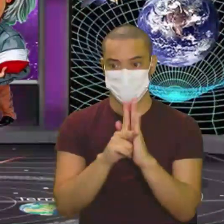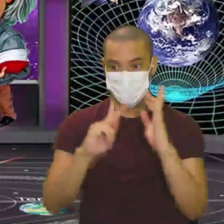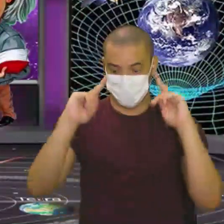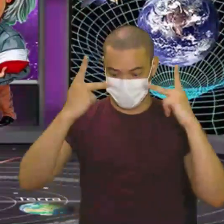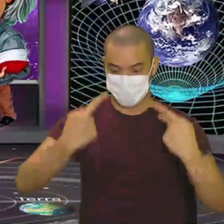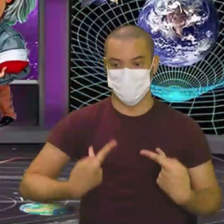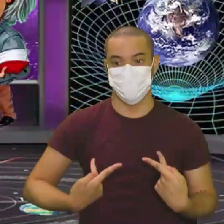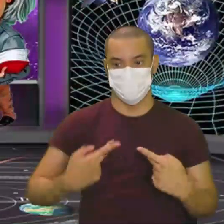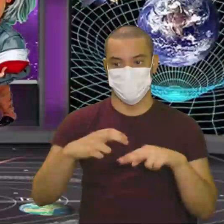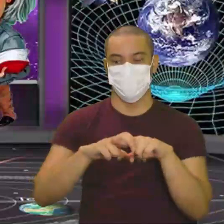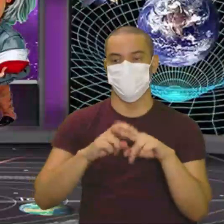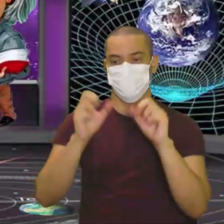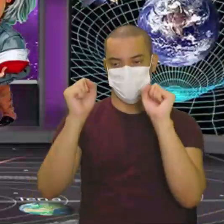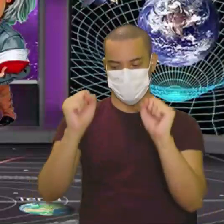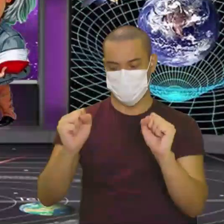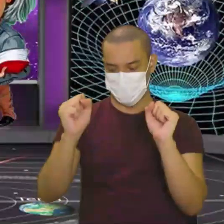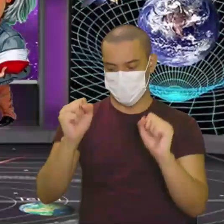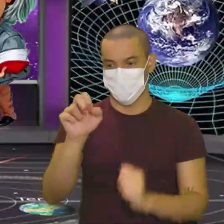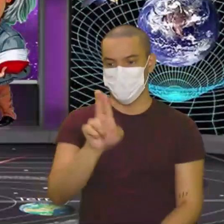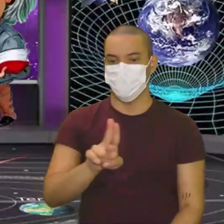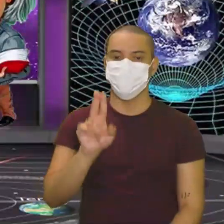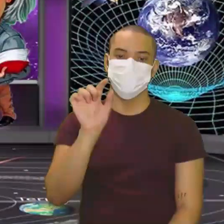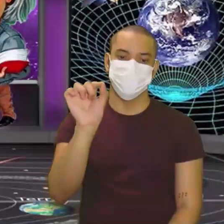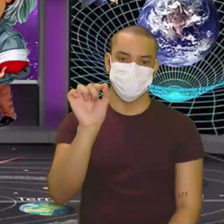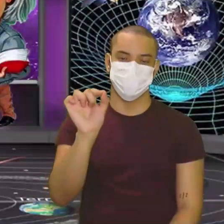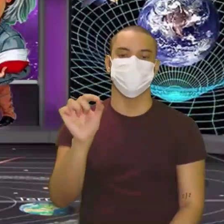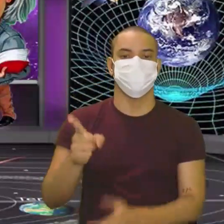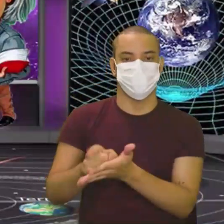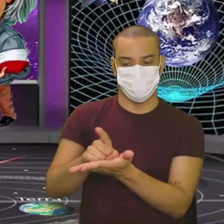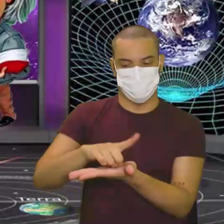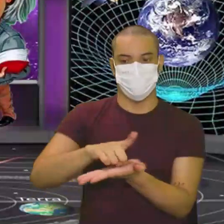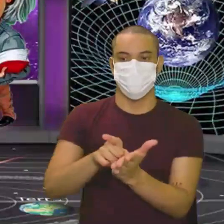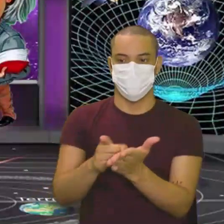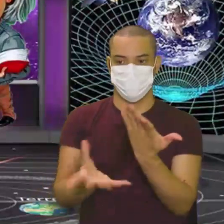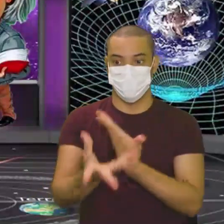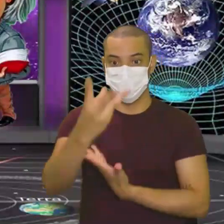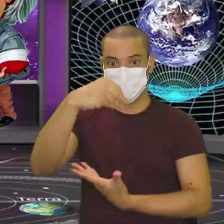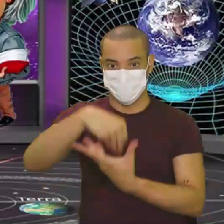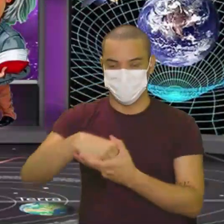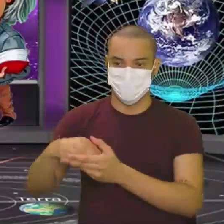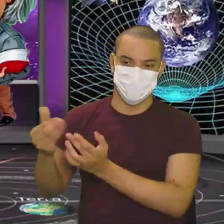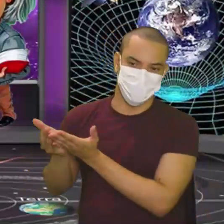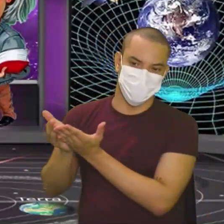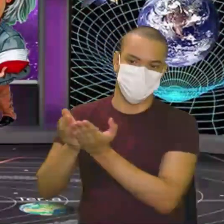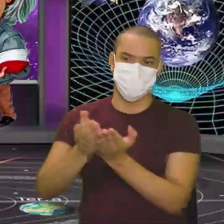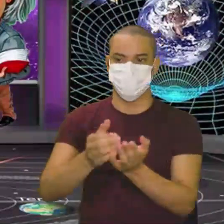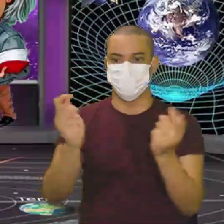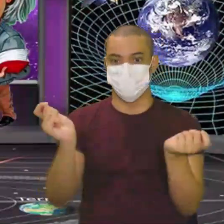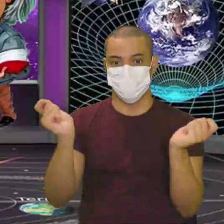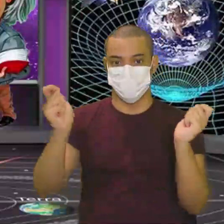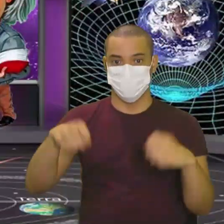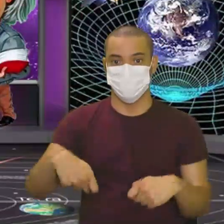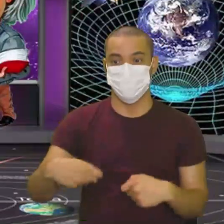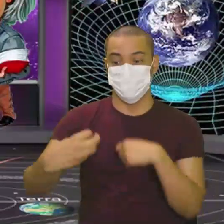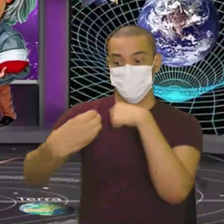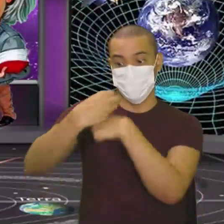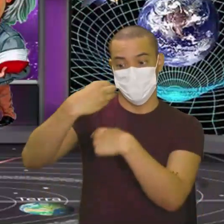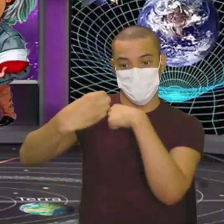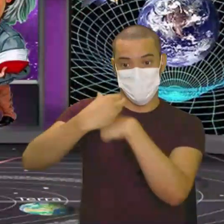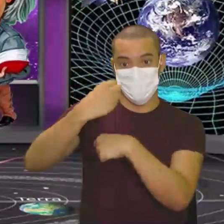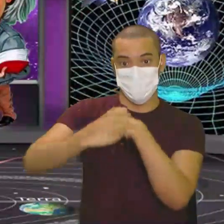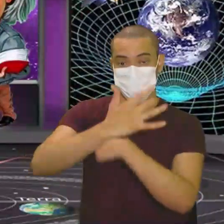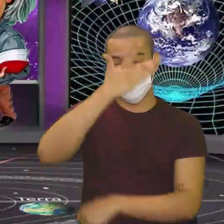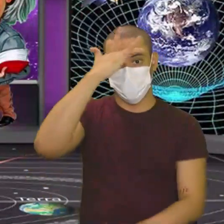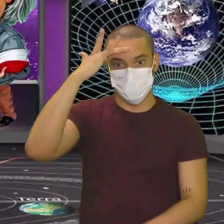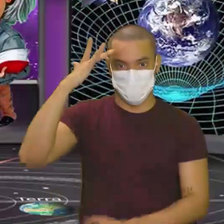humanidade então a gente pode trabalhar aí no caso com a bússola nas navegações para poder orientar o pessoal que fazer as